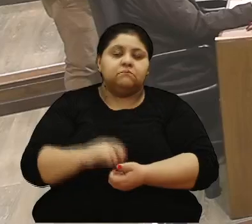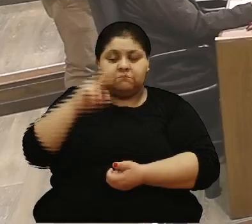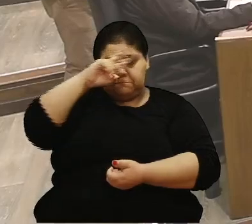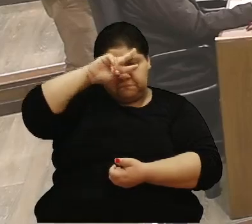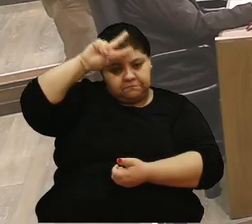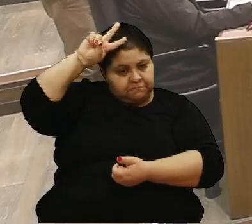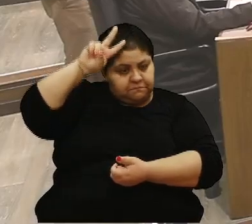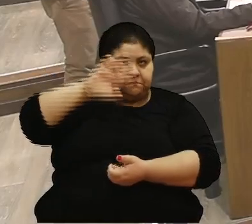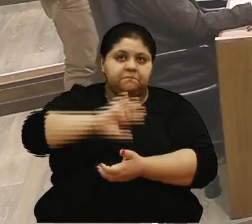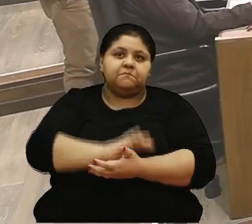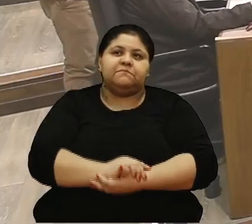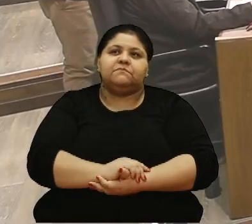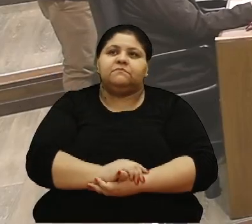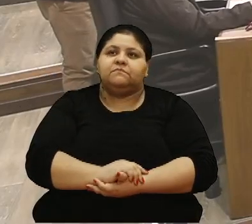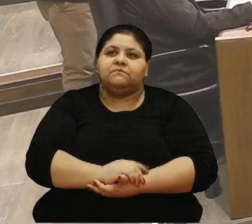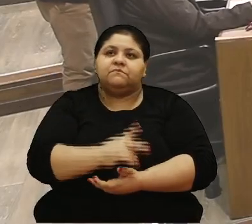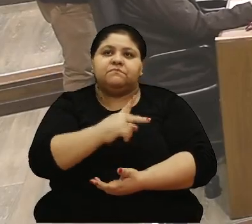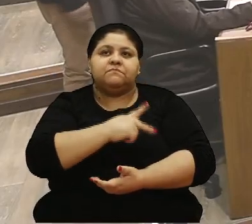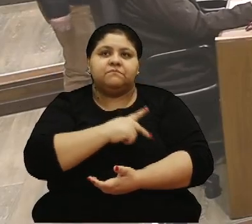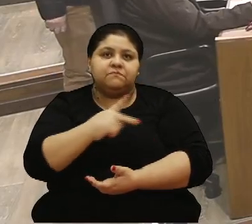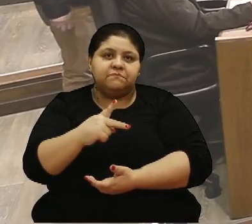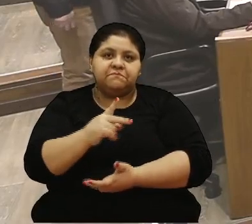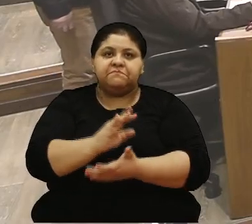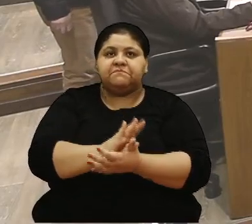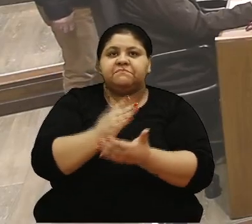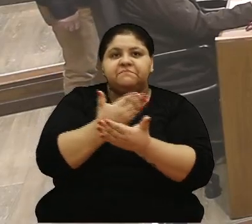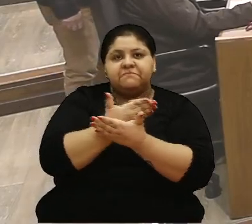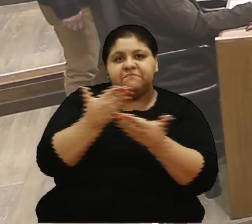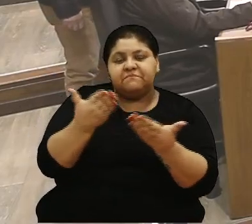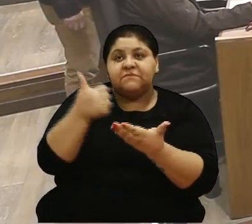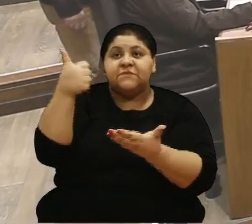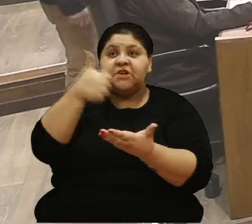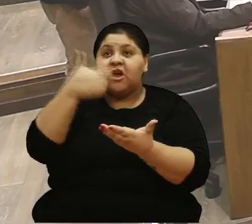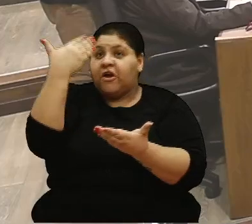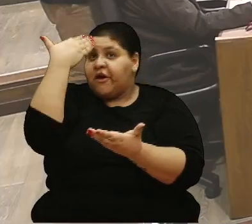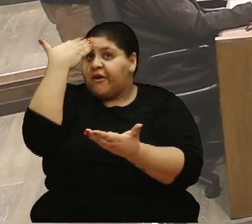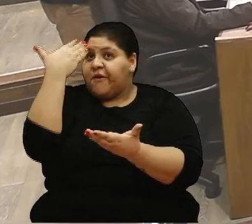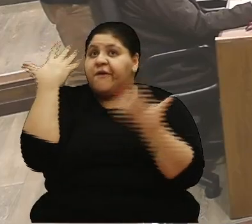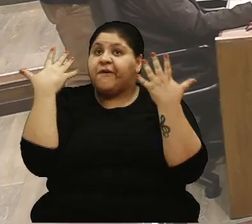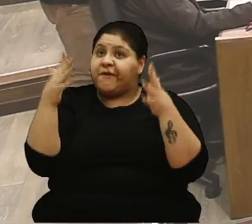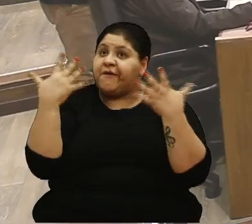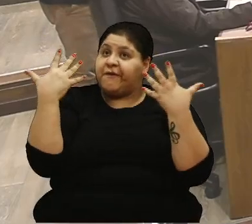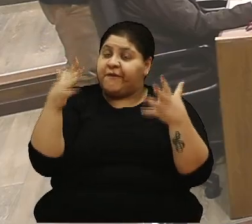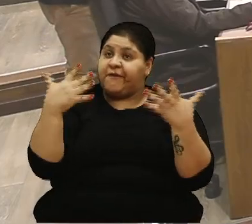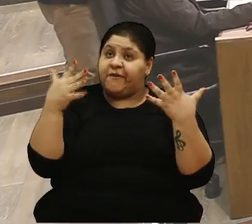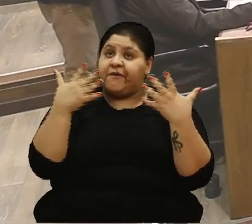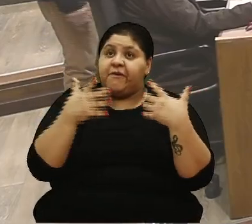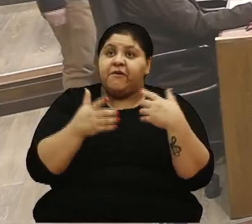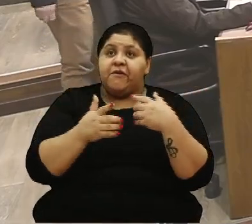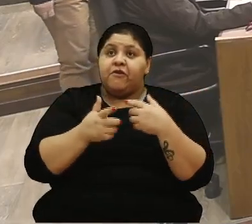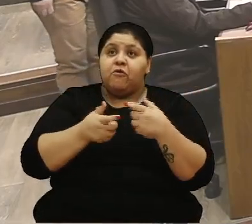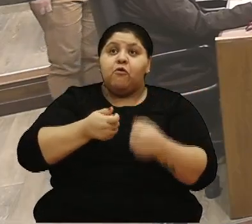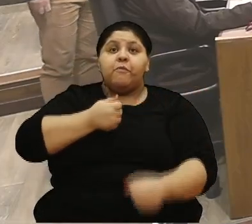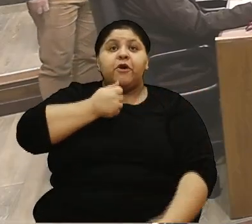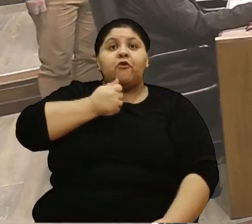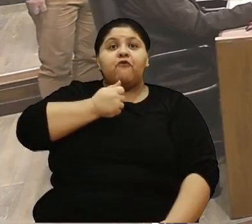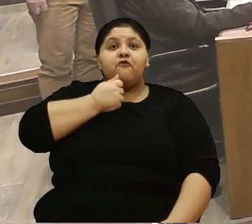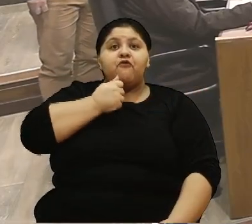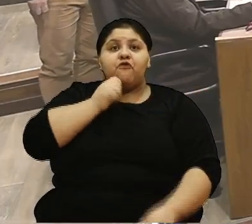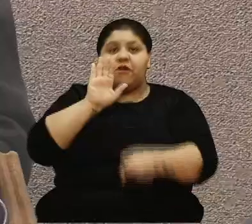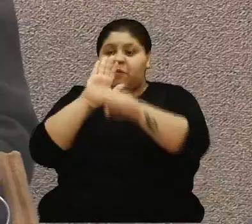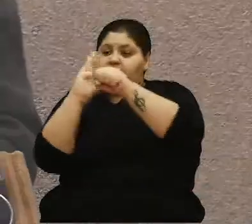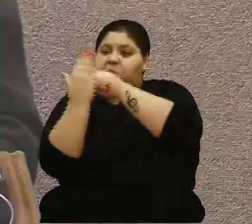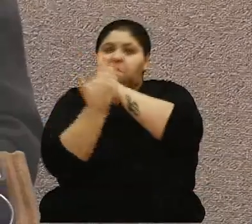Edson da Rosa. Senhor presidente, nobres pares, primeiro parabenizar por essa capa aqui do microfone nova aqui. A capa